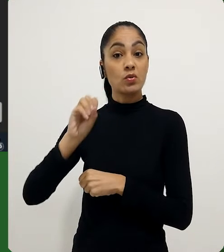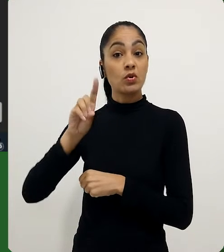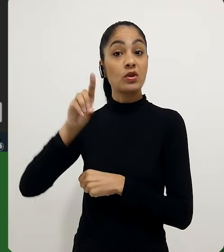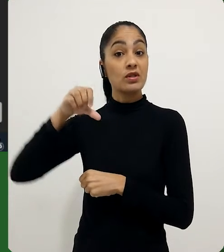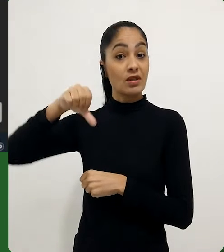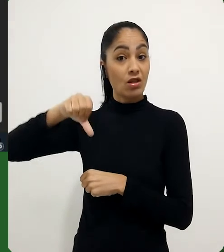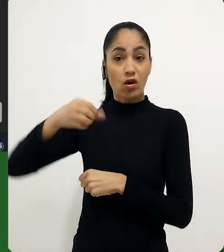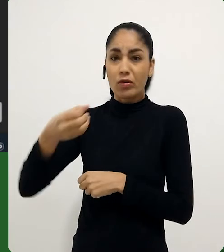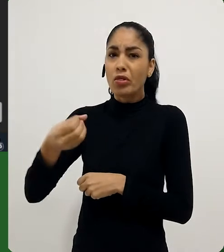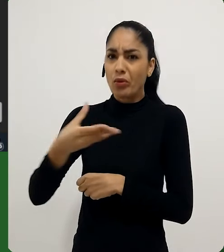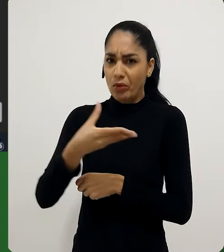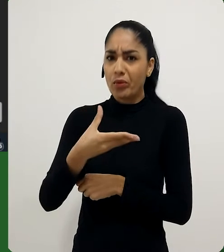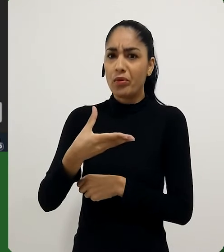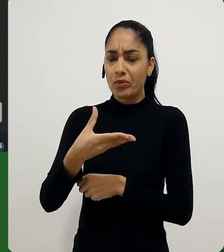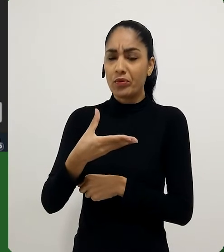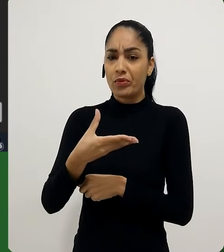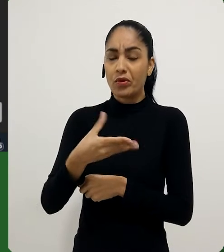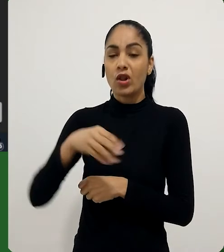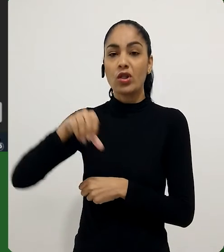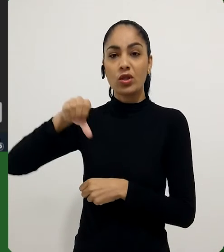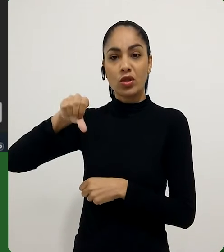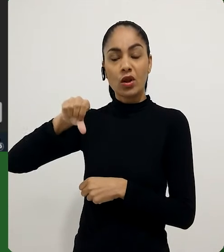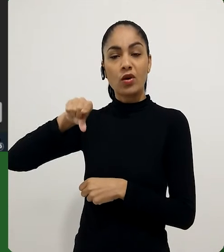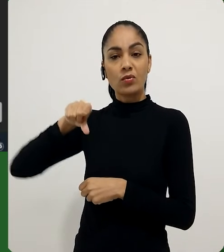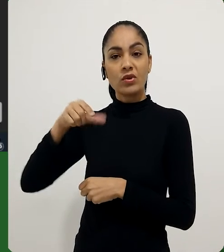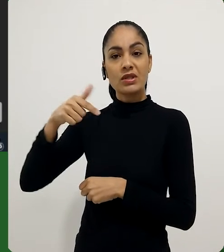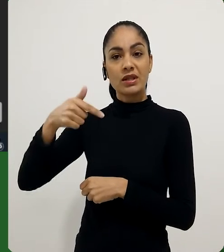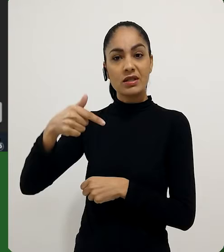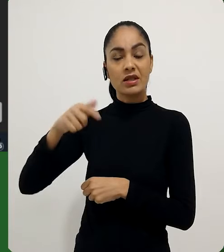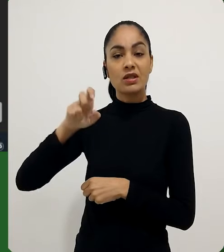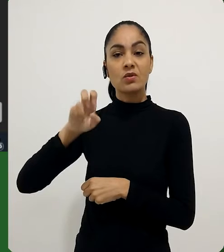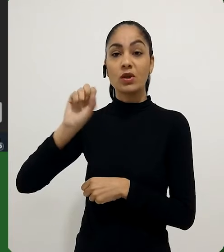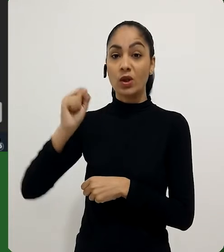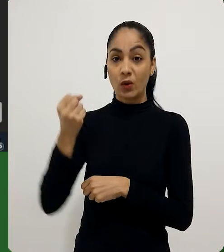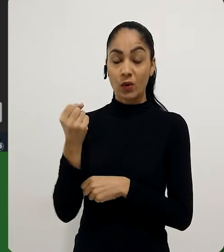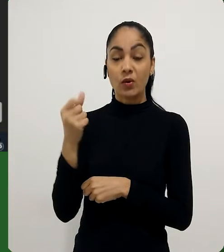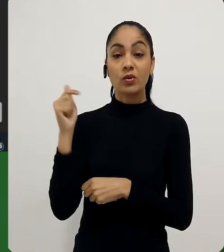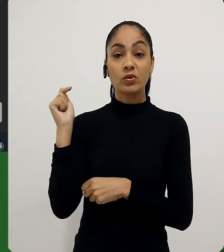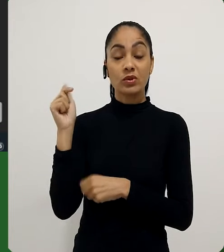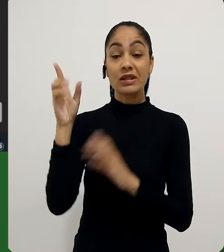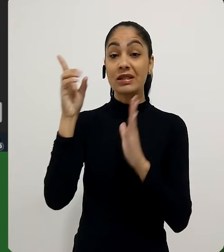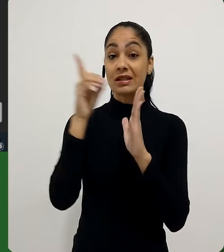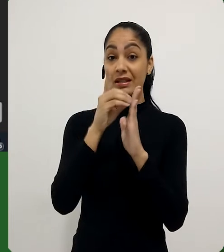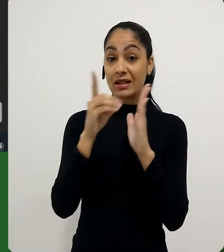abril de 2019, então ele é relativamente recente, número